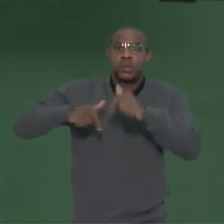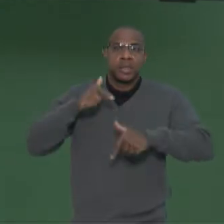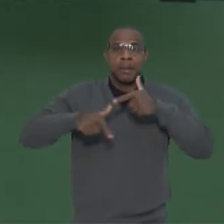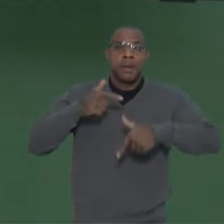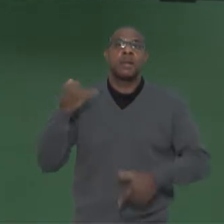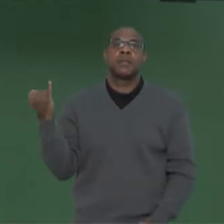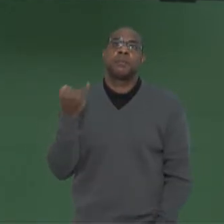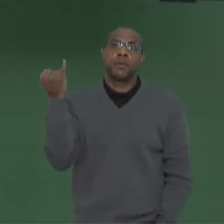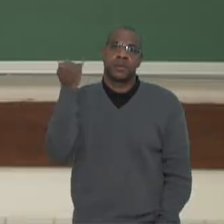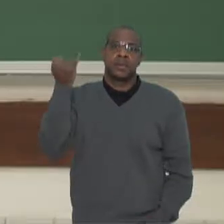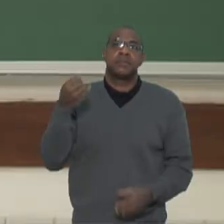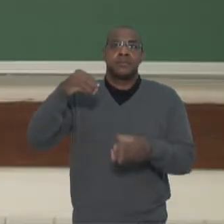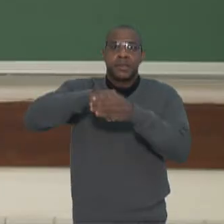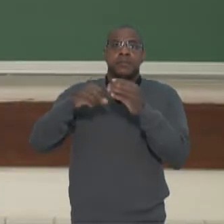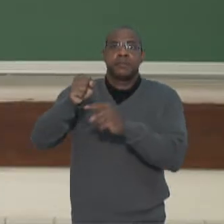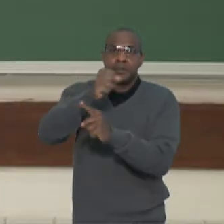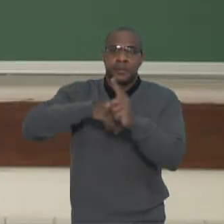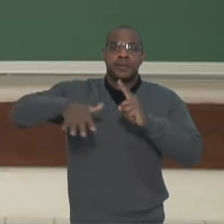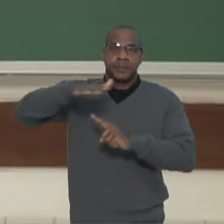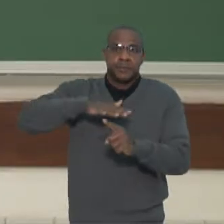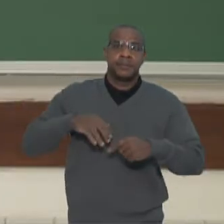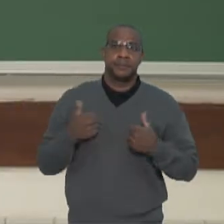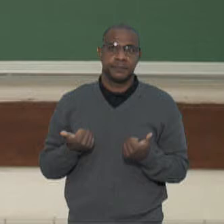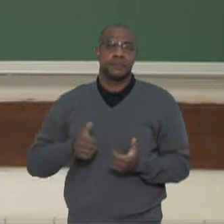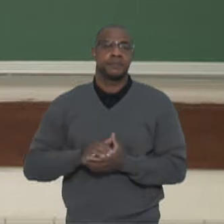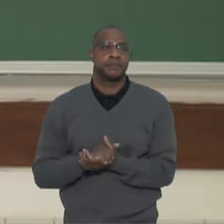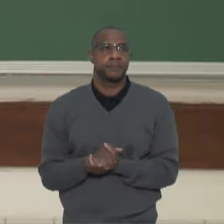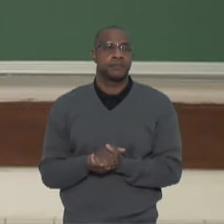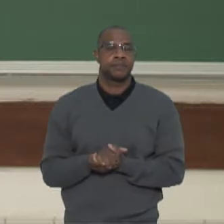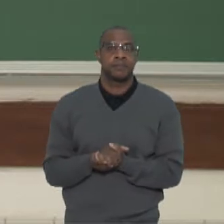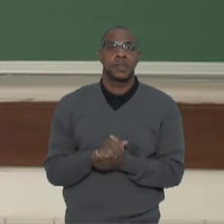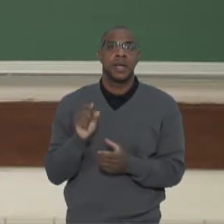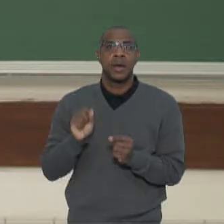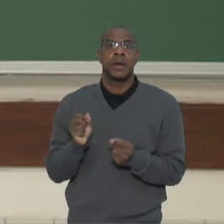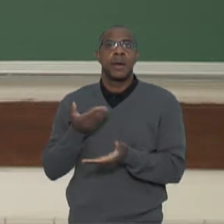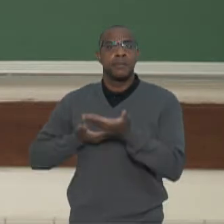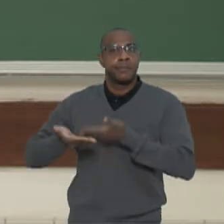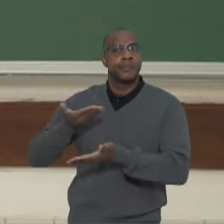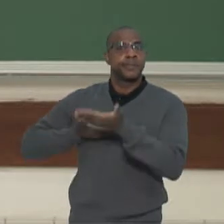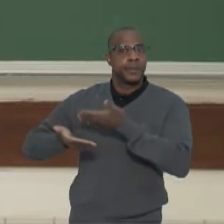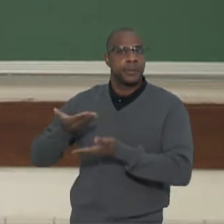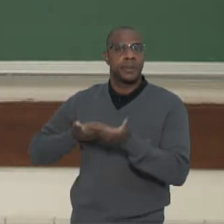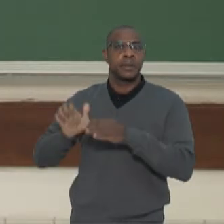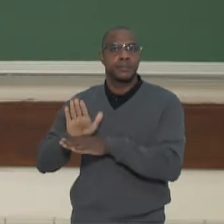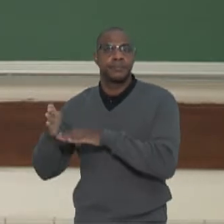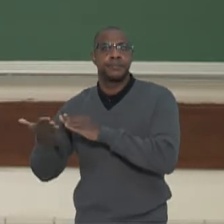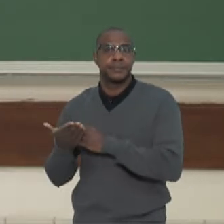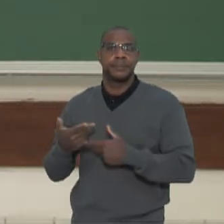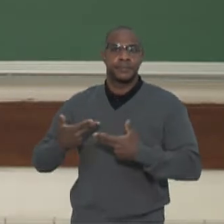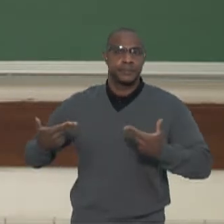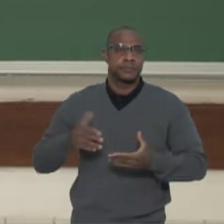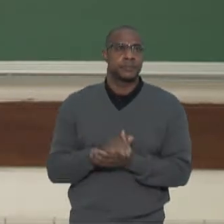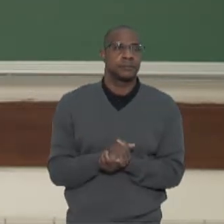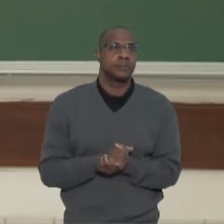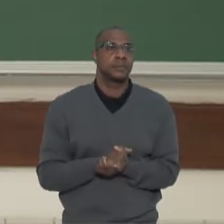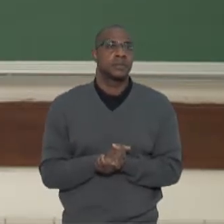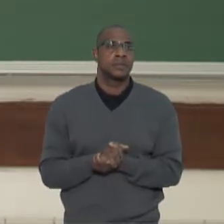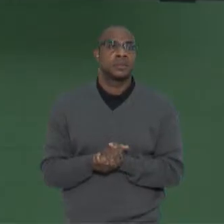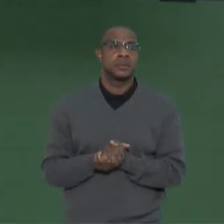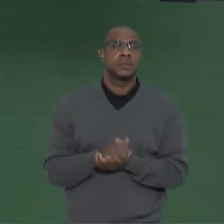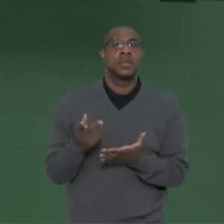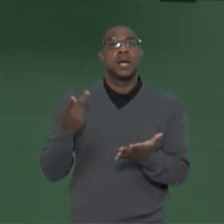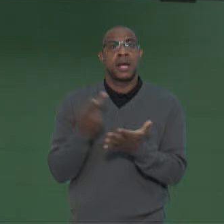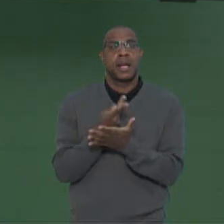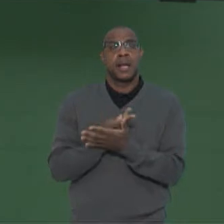as sociedades, ou seja, esse processo já de colaboração, né, algo coletivo, ok? A errada